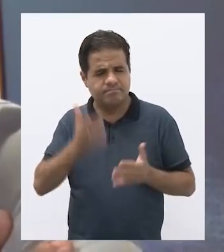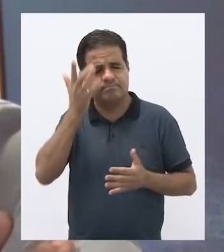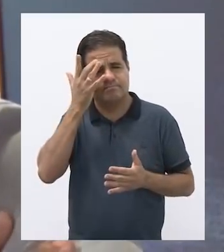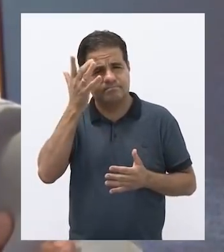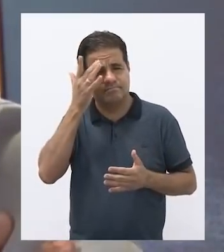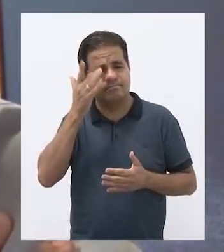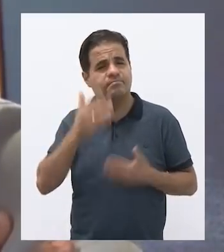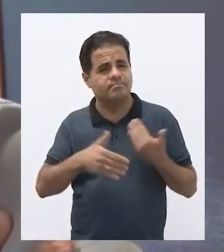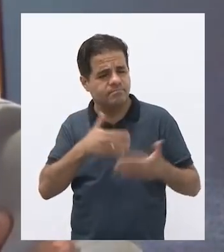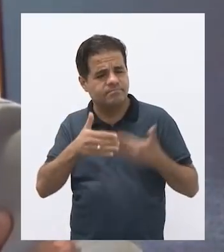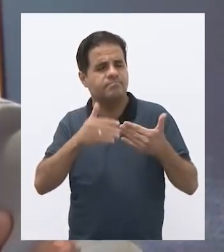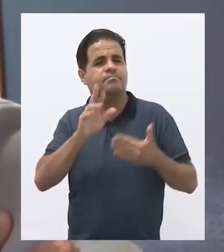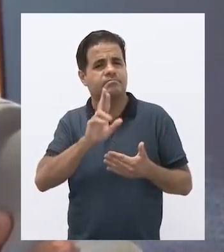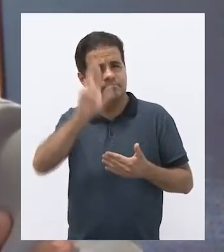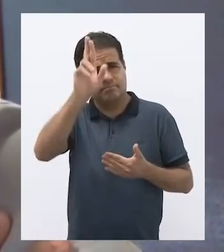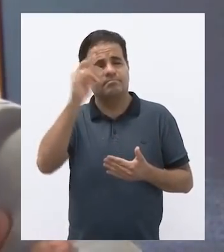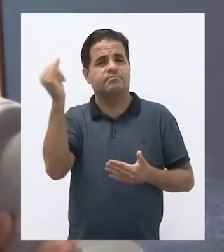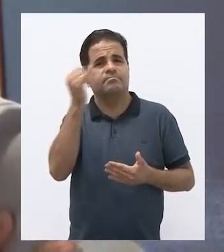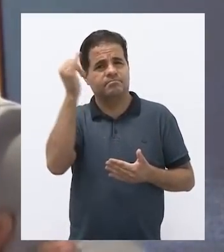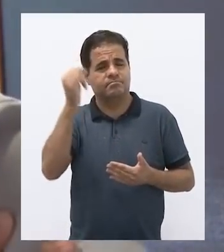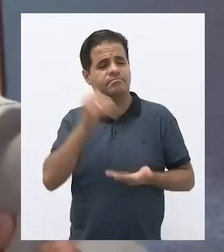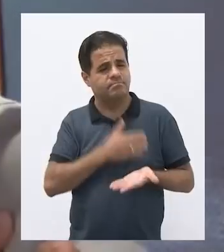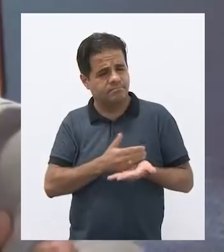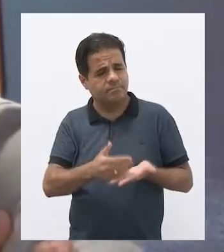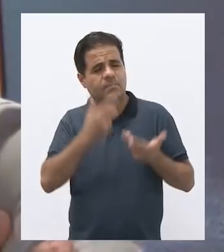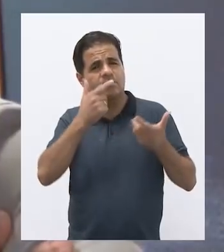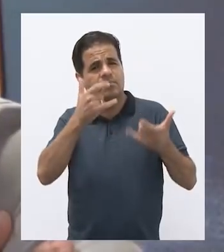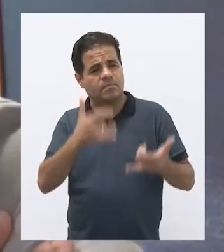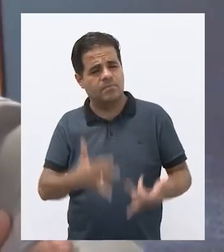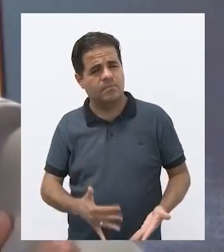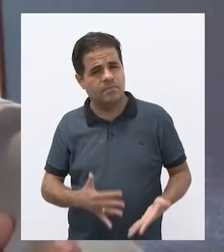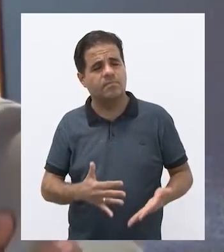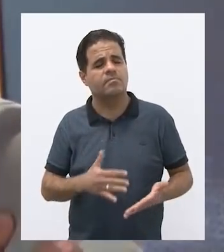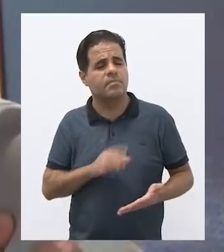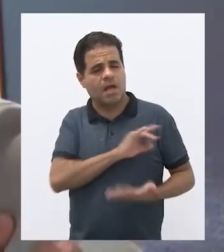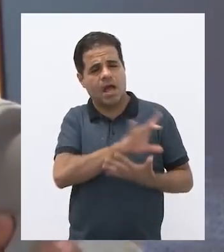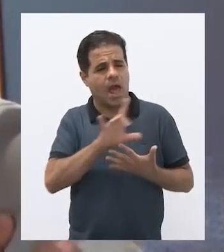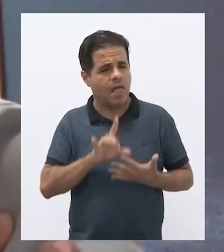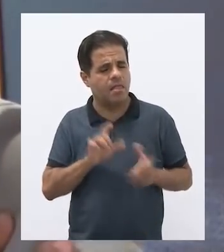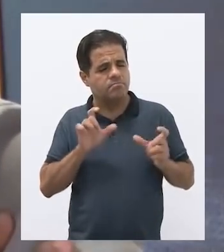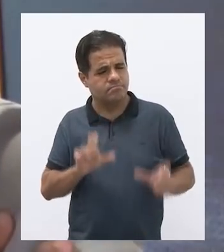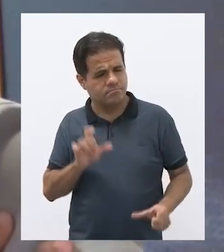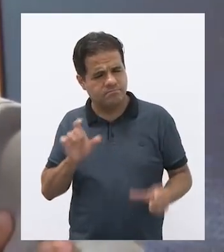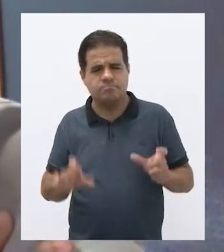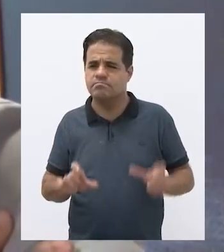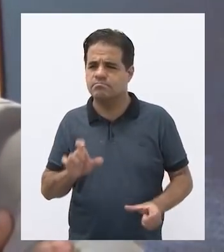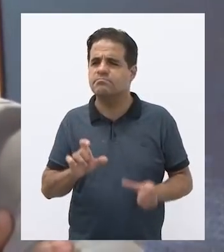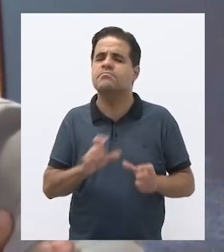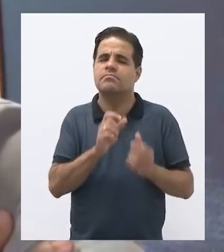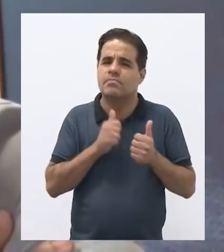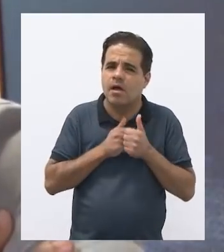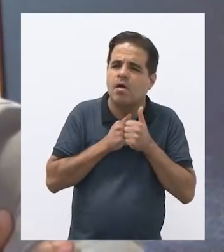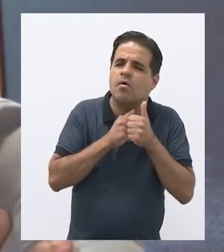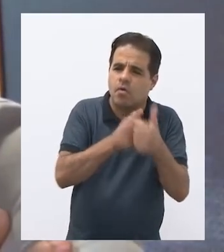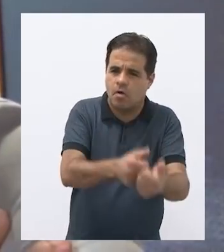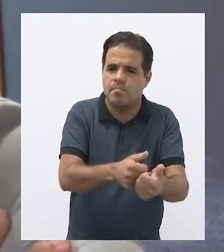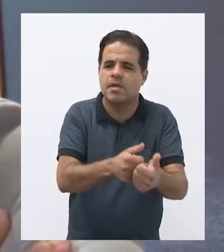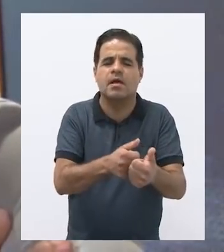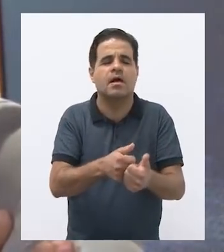muito. E é um papel muito importante, eu disse no começo, repito aqui, o que cada um dos professores aqui que está nos